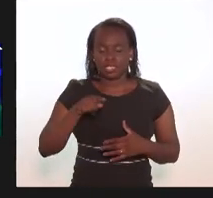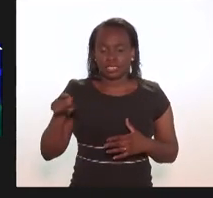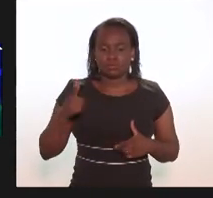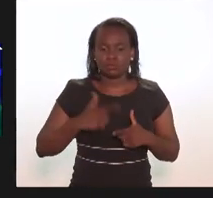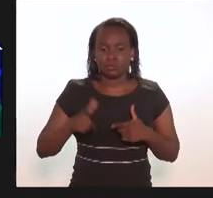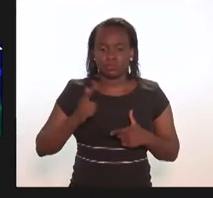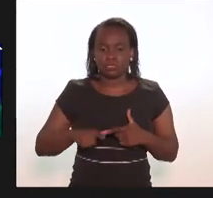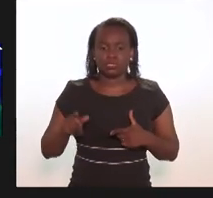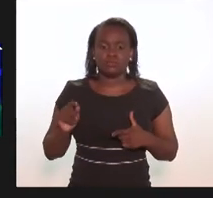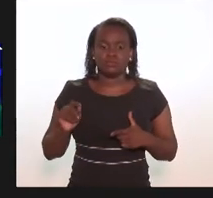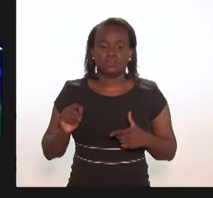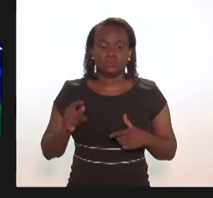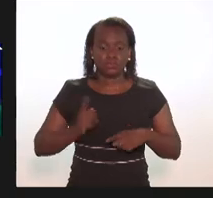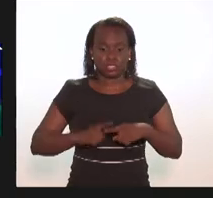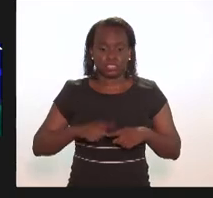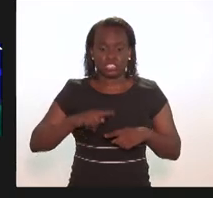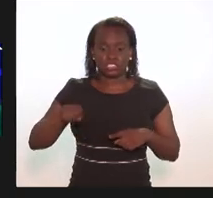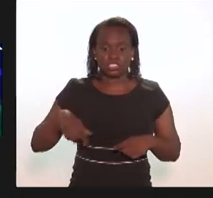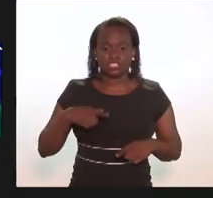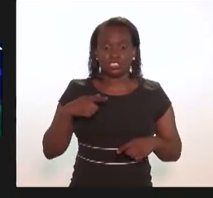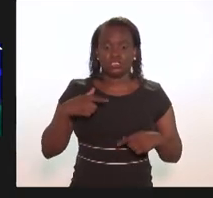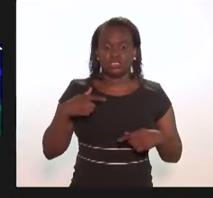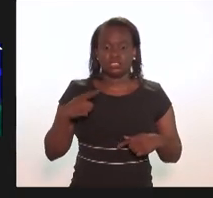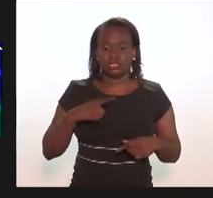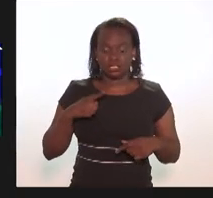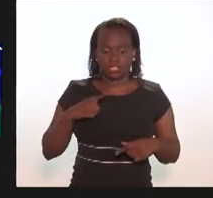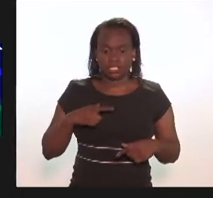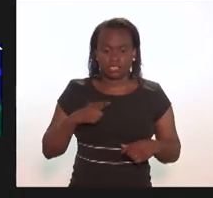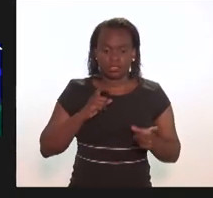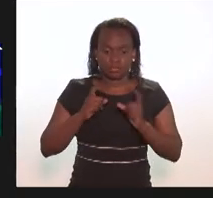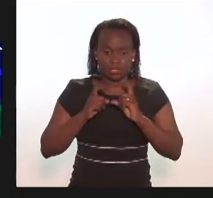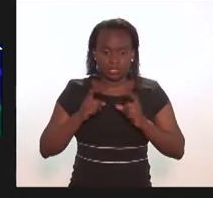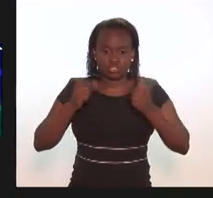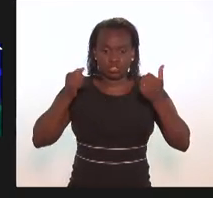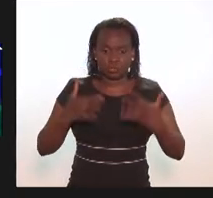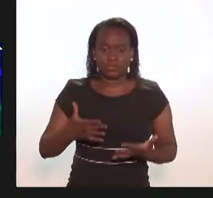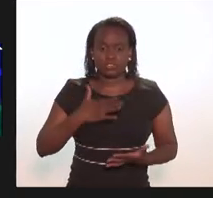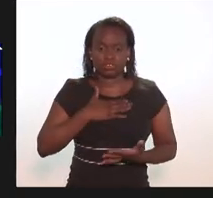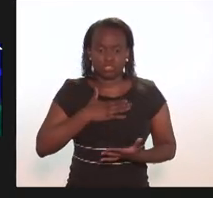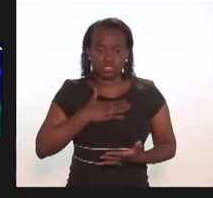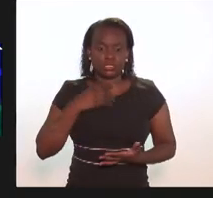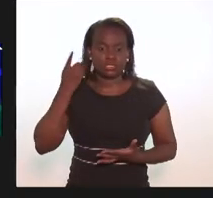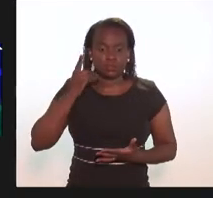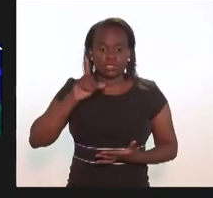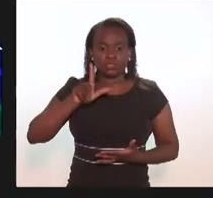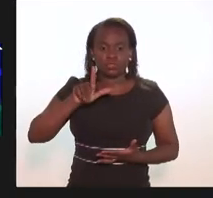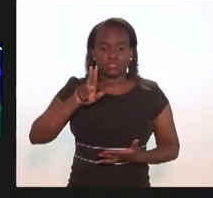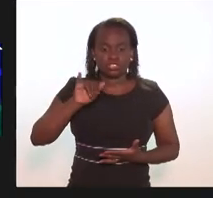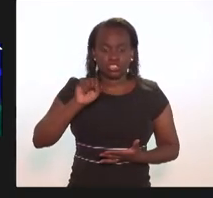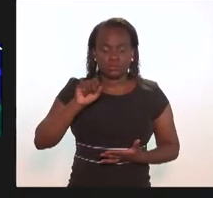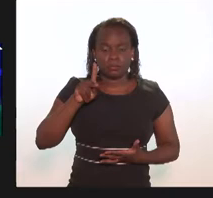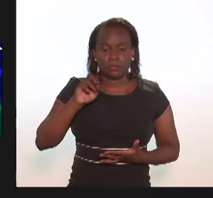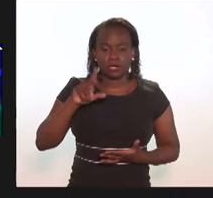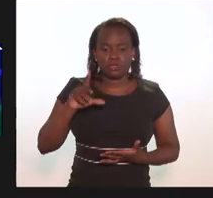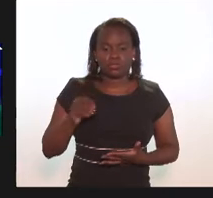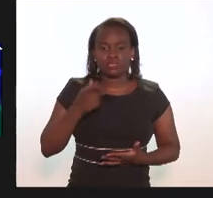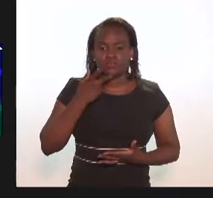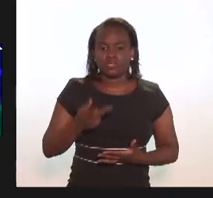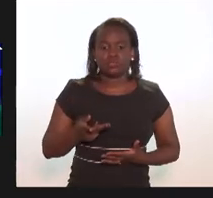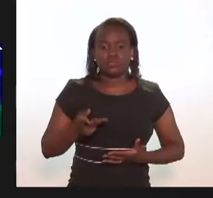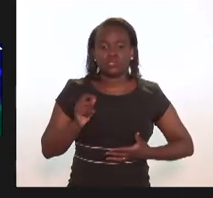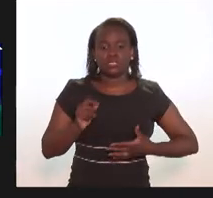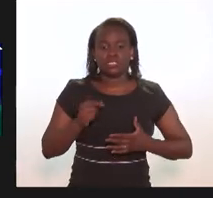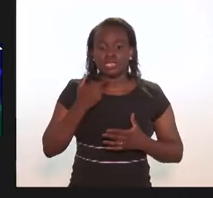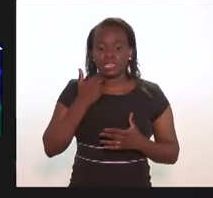questão, porque nós estamos debatendo, e eu gostei muito da fala do deputado Luiz Paulo, quando ele fala que